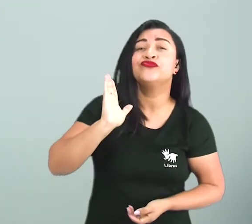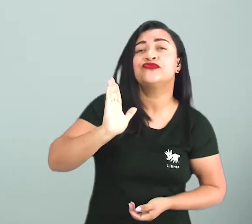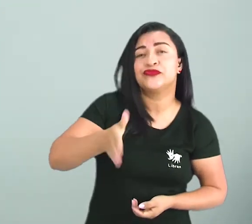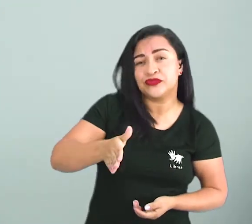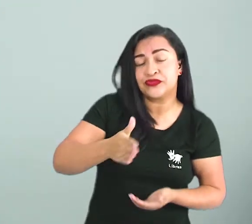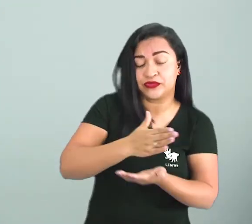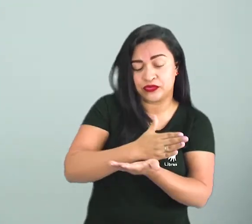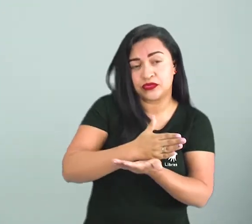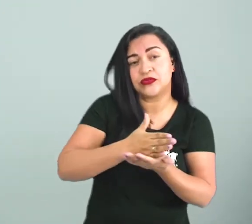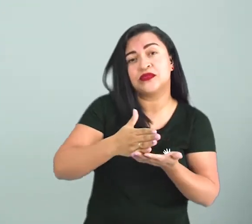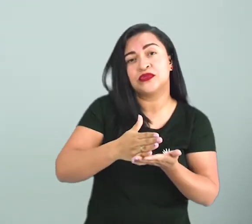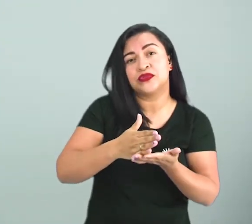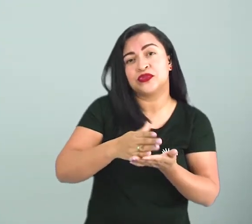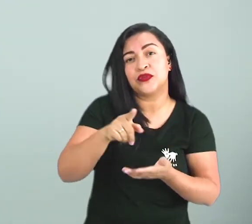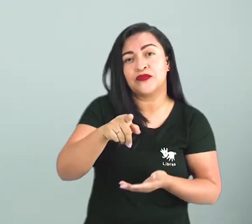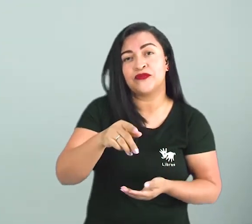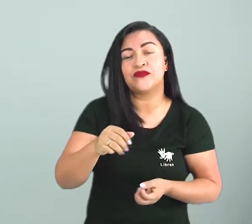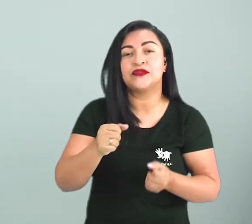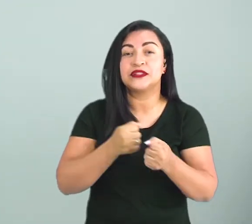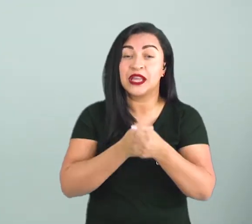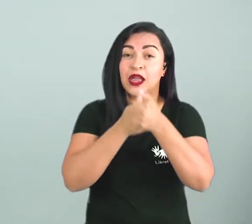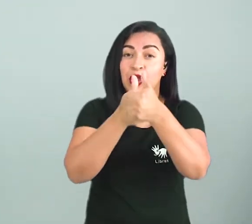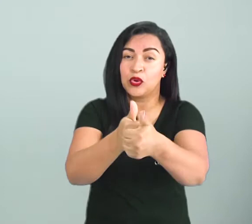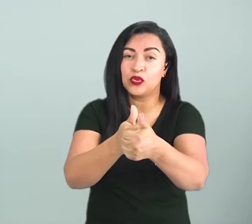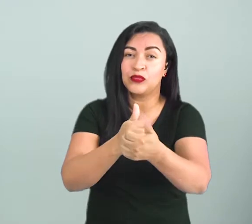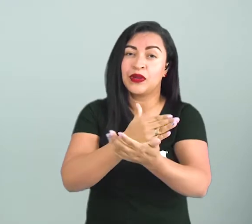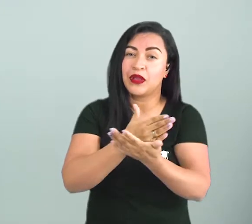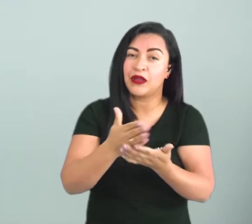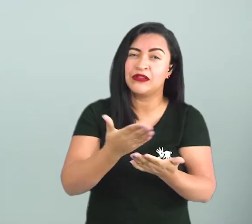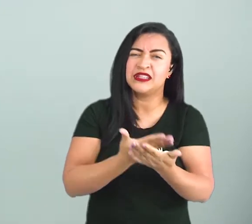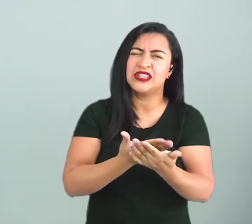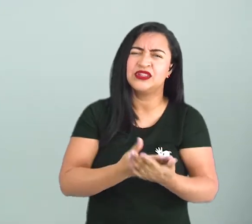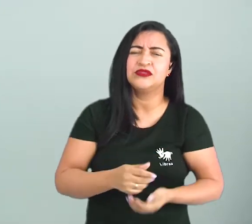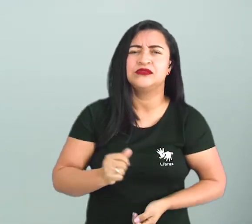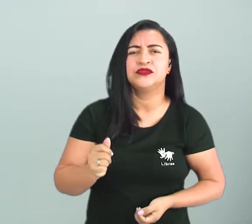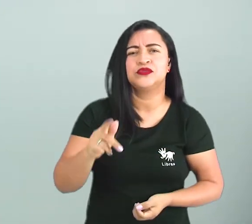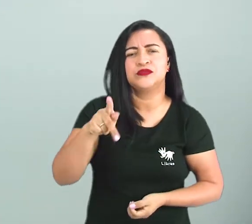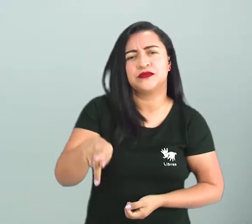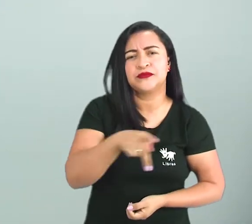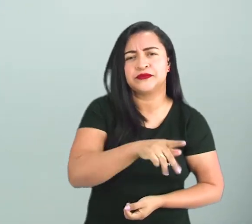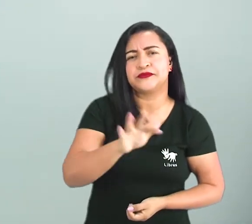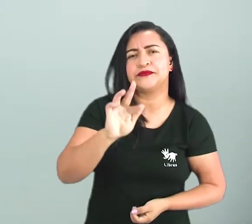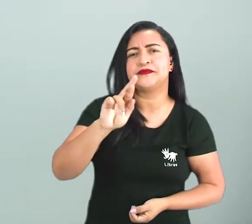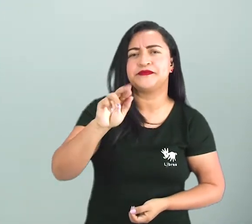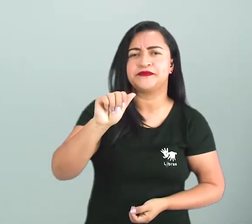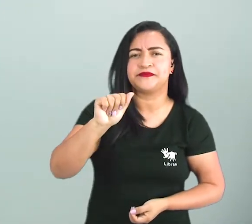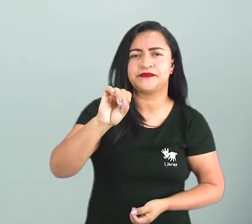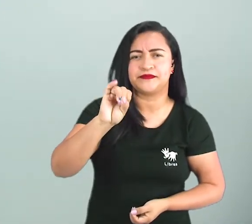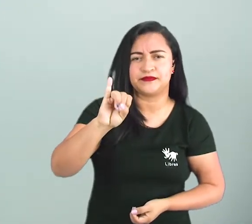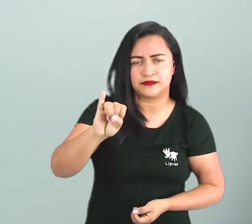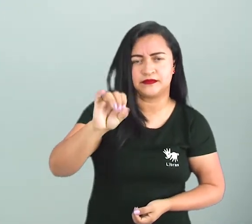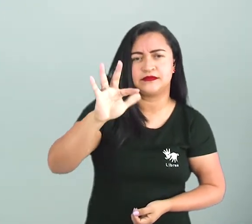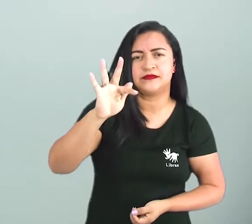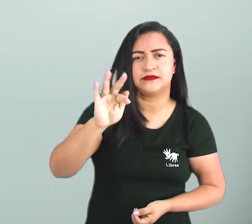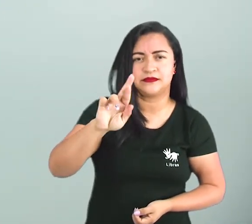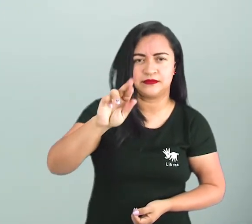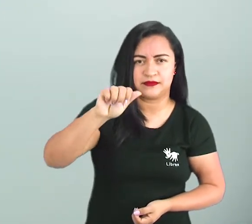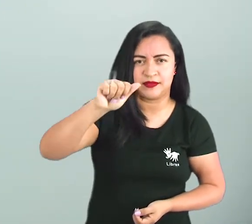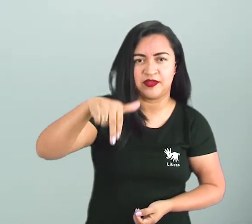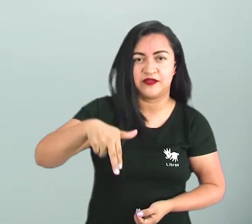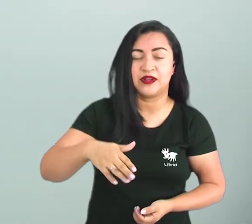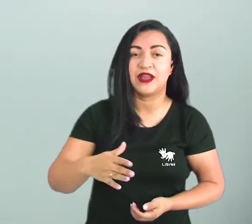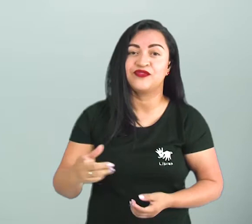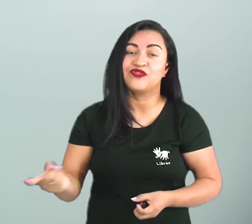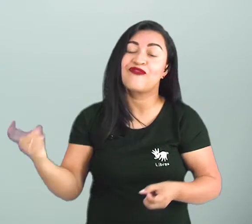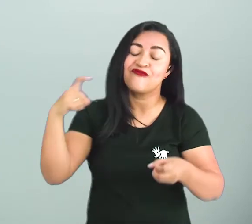acompanha o nosso projeto desde o início, com certeza já viu essa aula com o professor Raifran. Nós decidimos retomar esse conteúdo